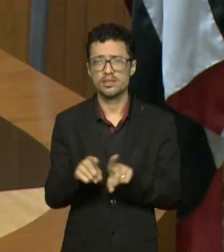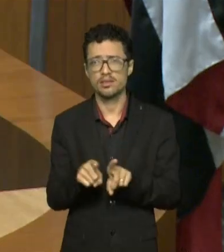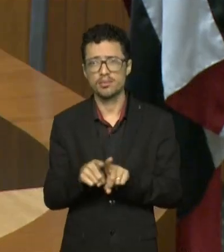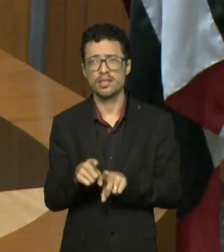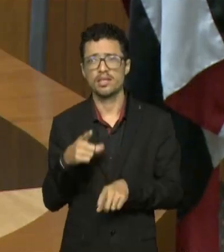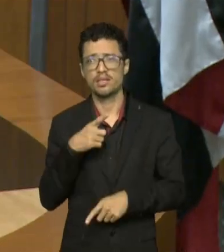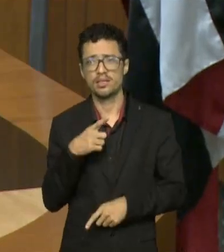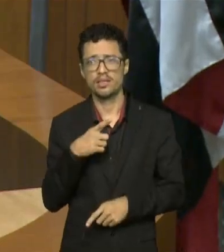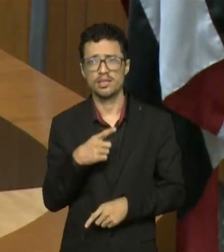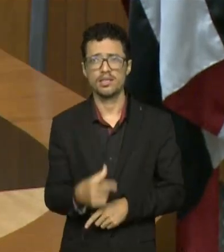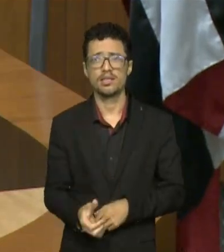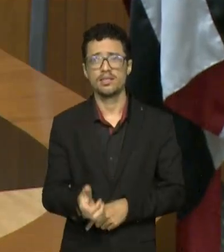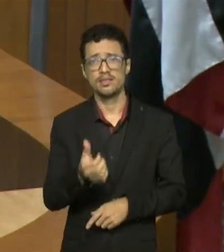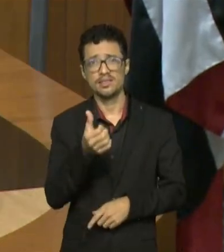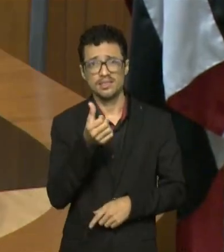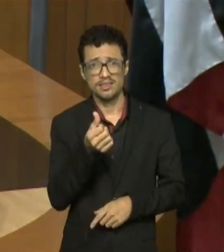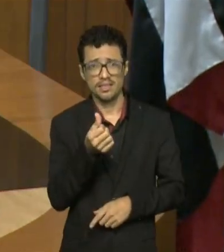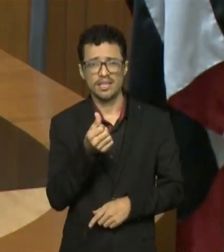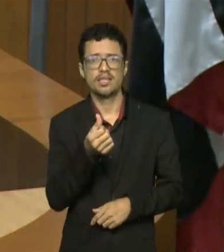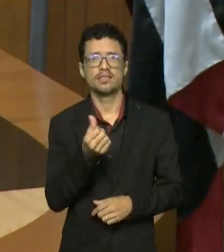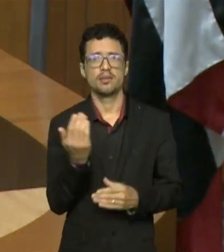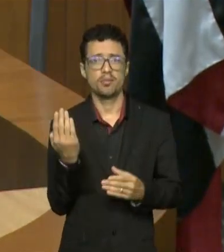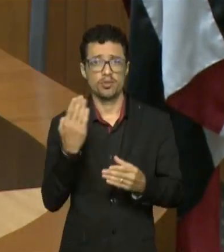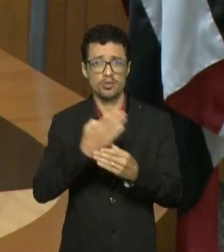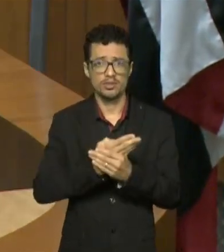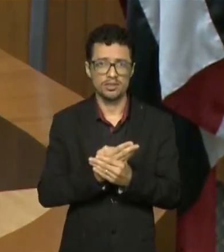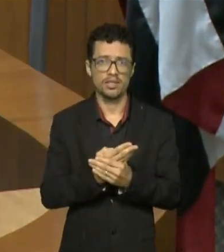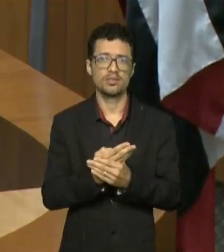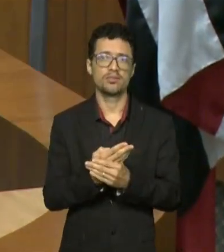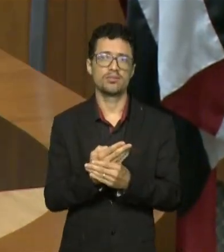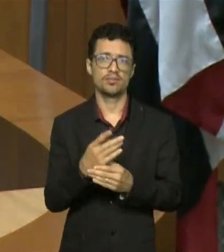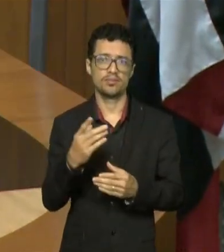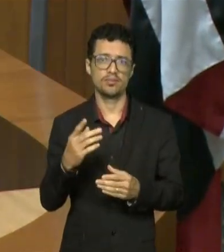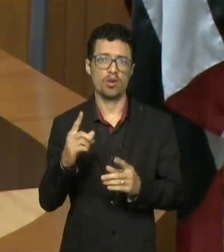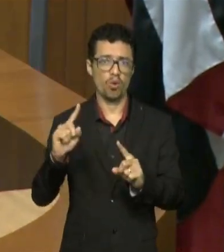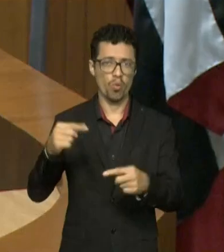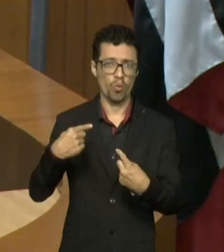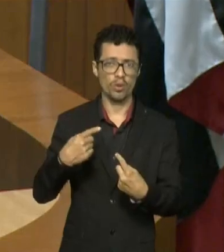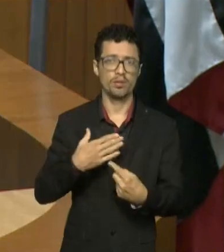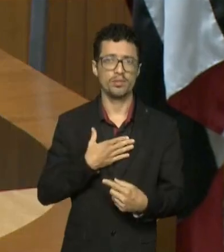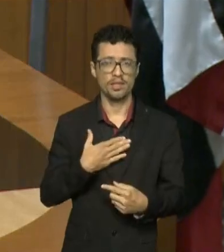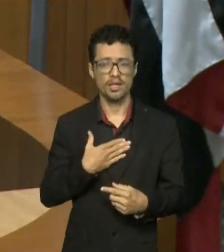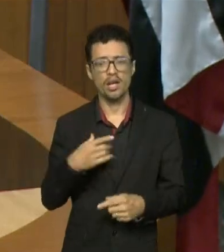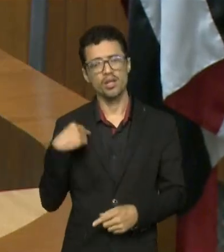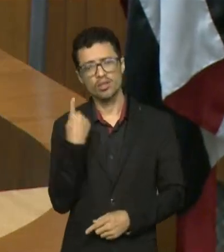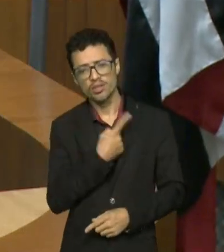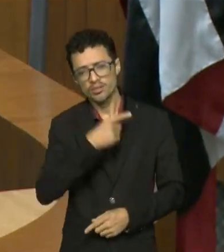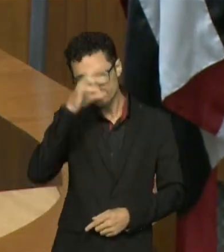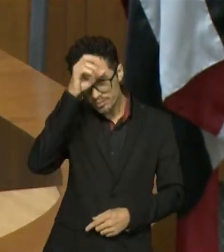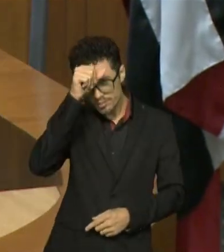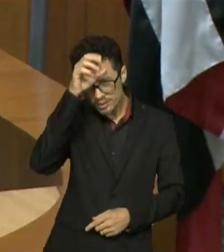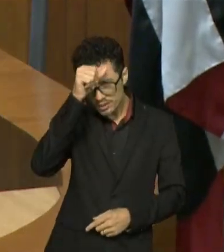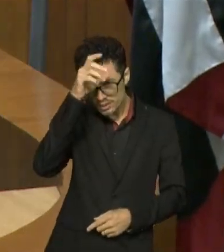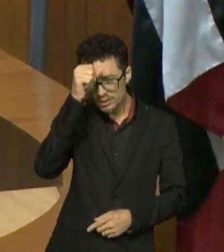abertos aí na SEIC, a gente vai conversando e aprendendo muito com o pessoal. E as dificuldades